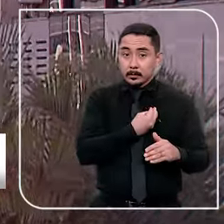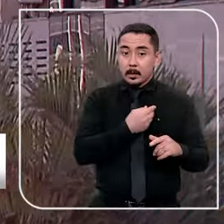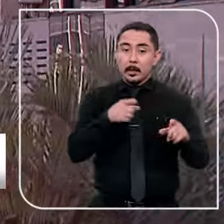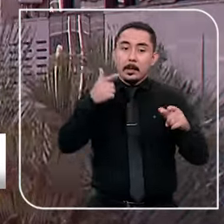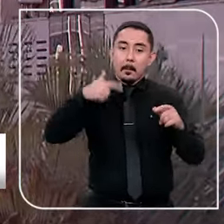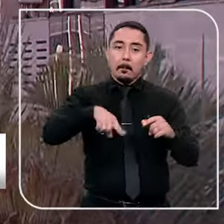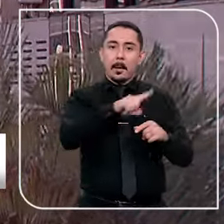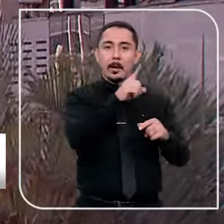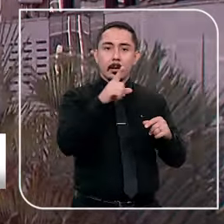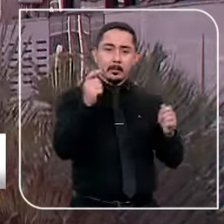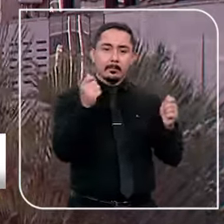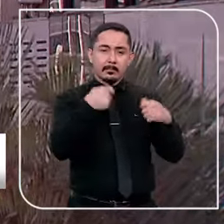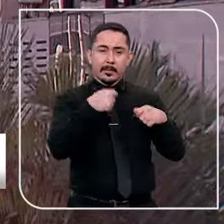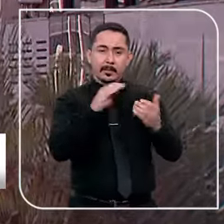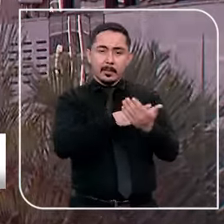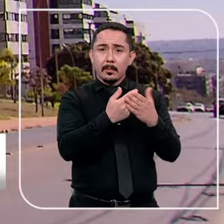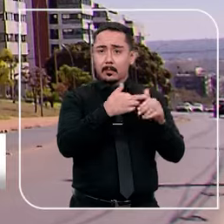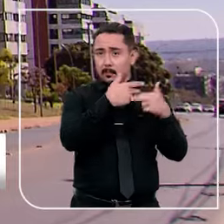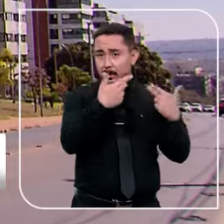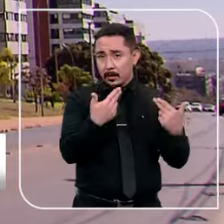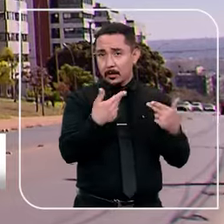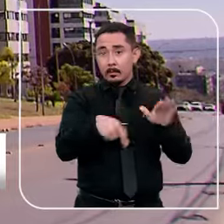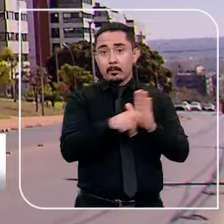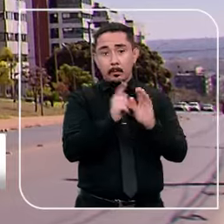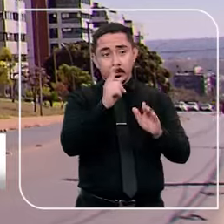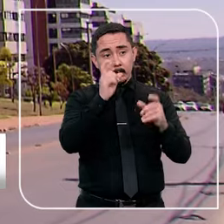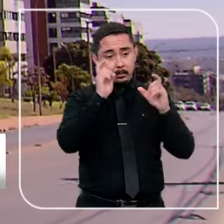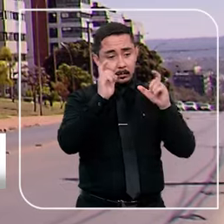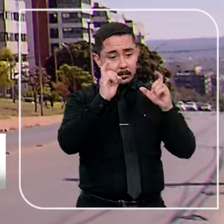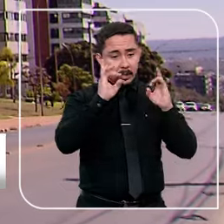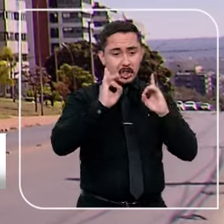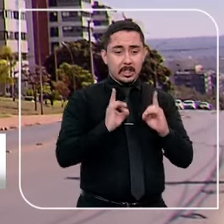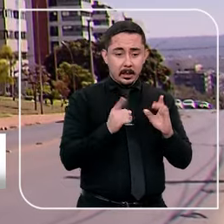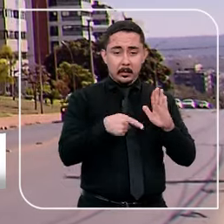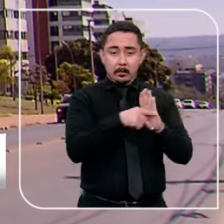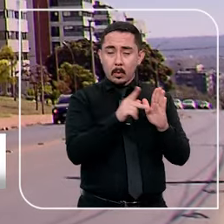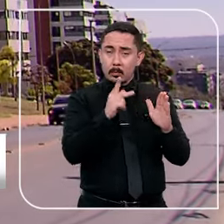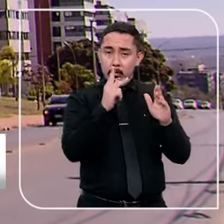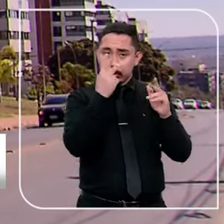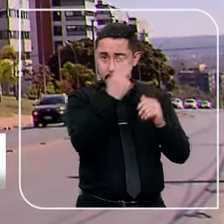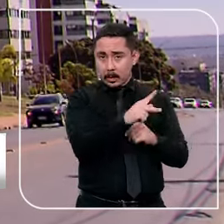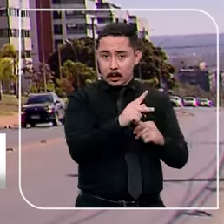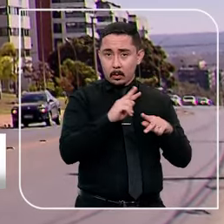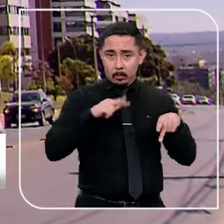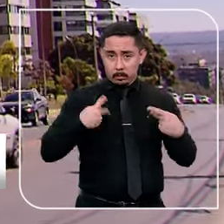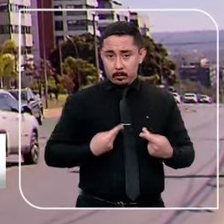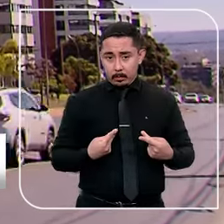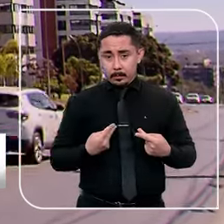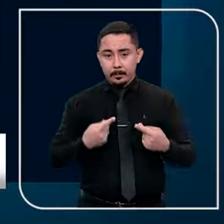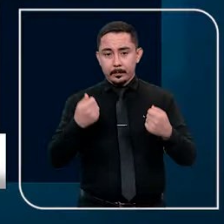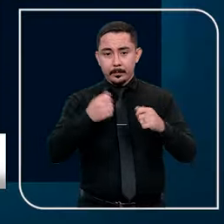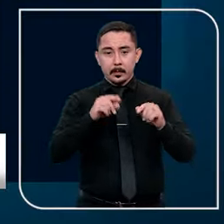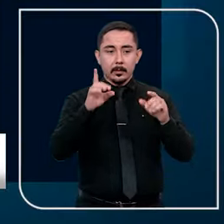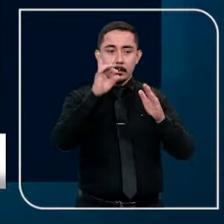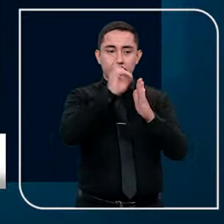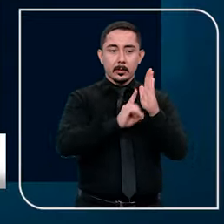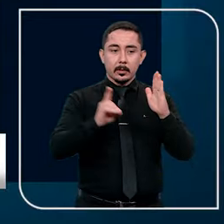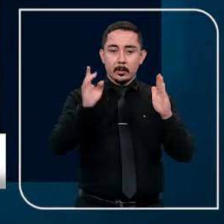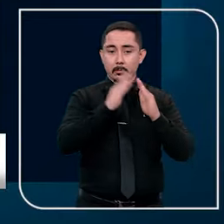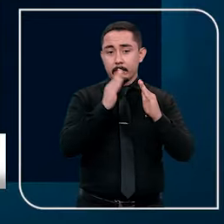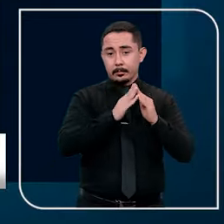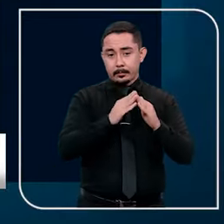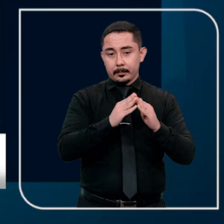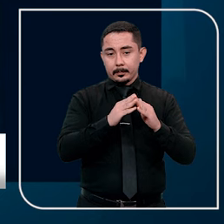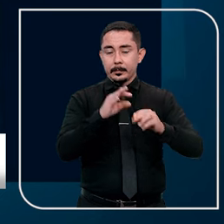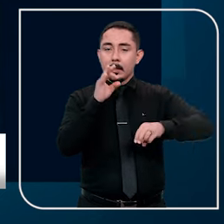ser interpretadas de forma restritiva visando resguardar a dignidade humana e o direito à moradia a relatora